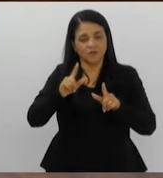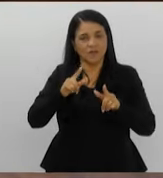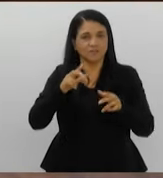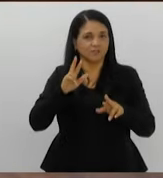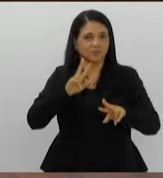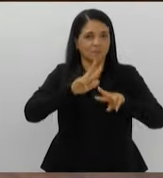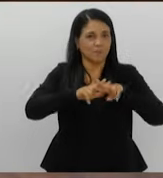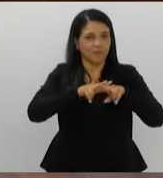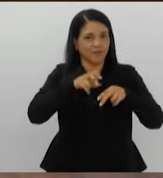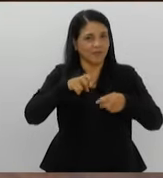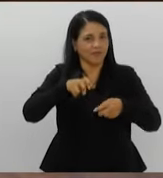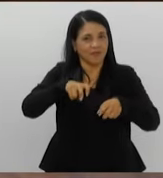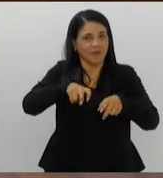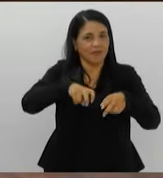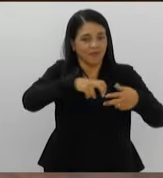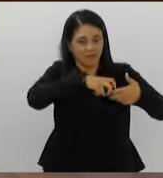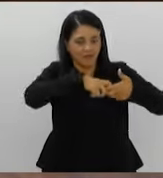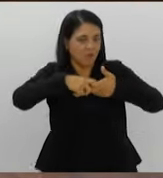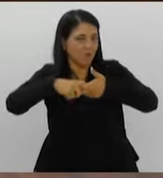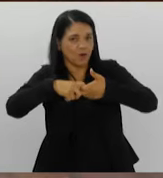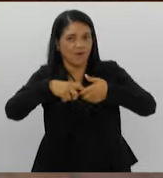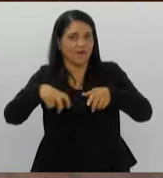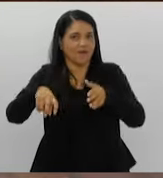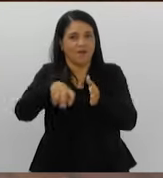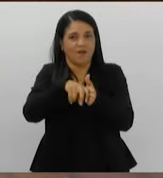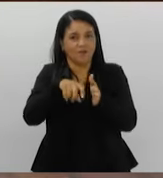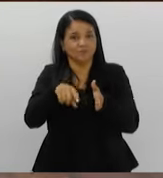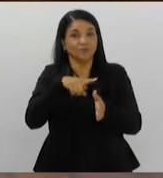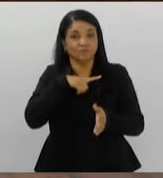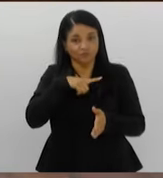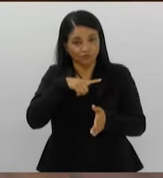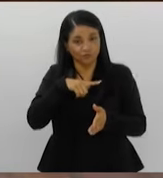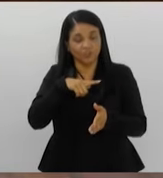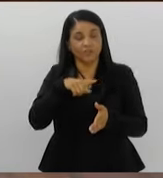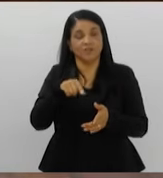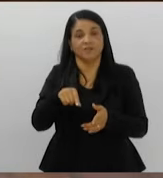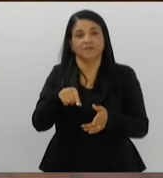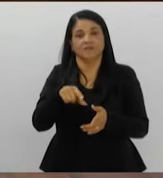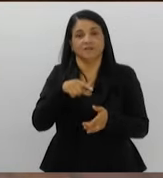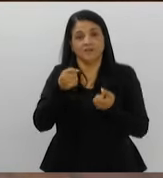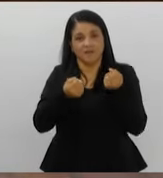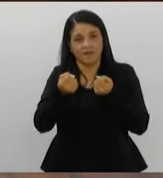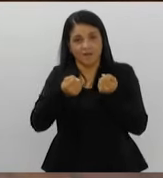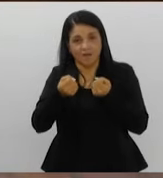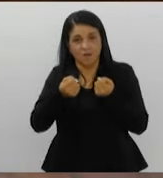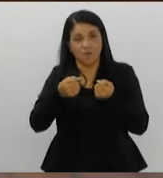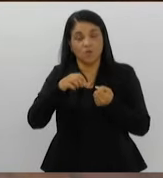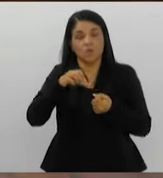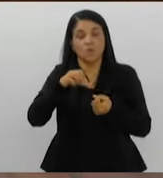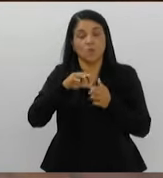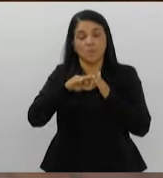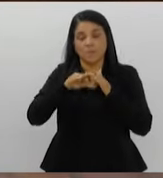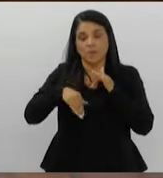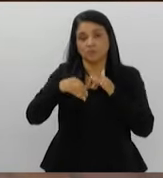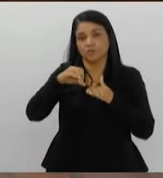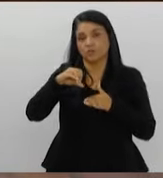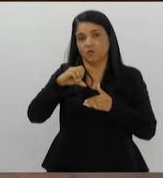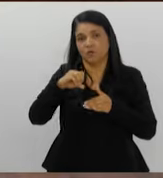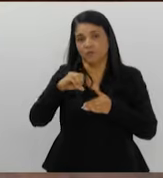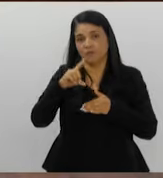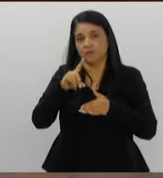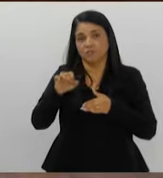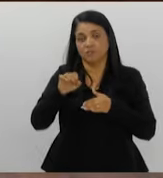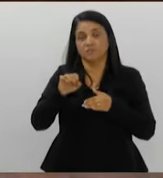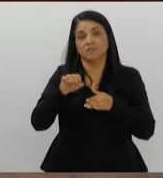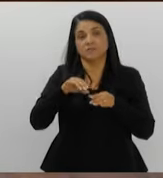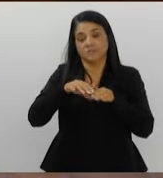apreensão de veículos. E ali tinha veículos com menos de 90 dias separado